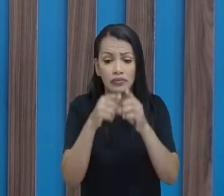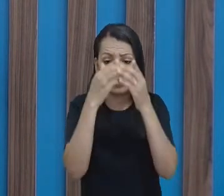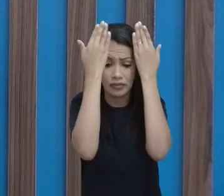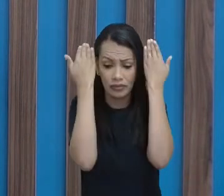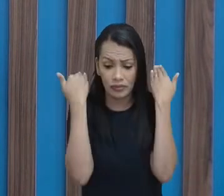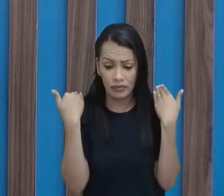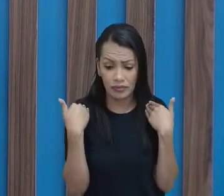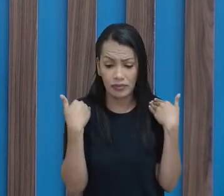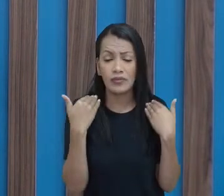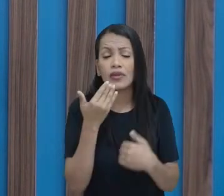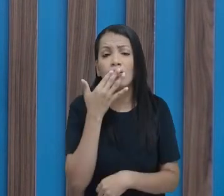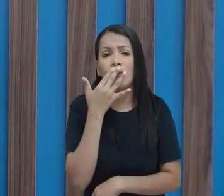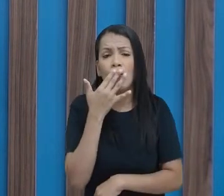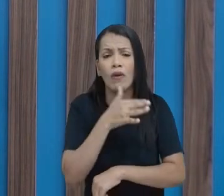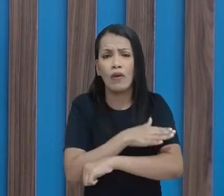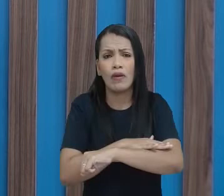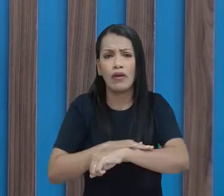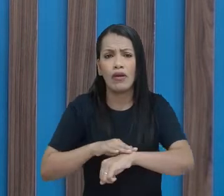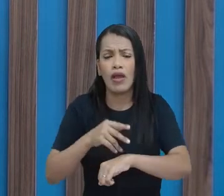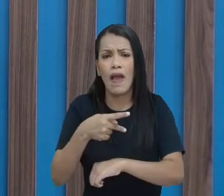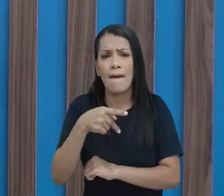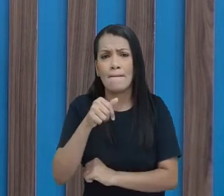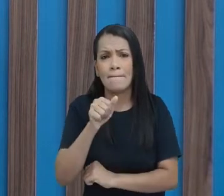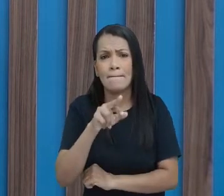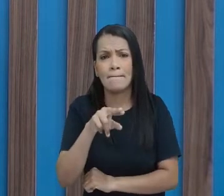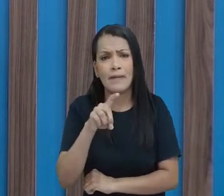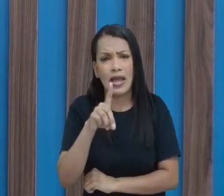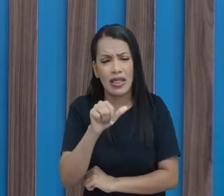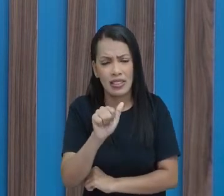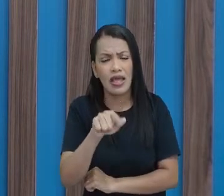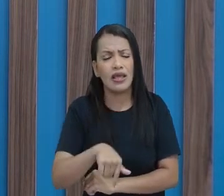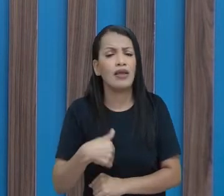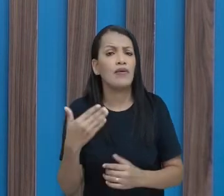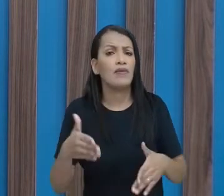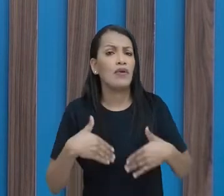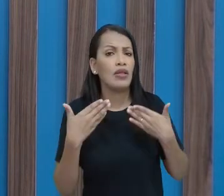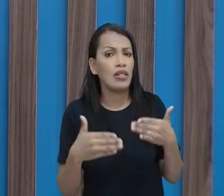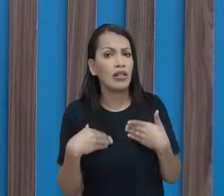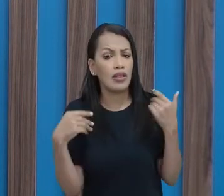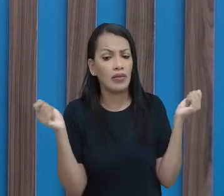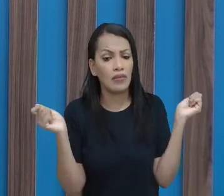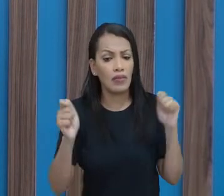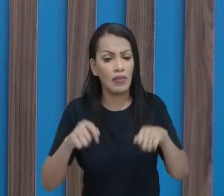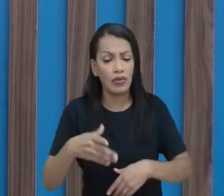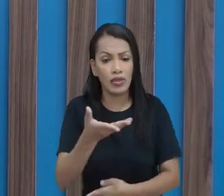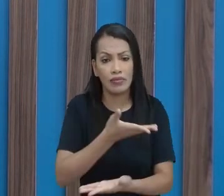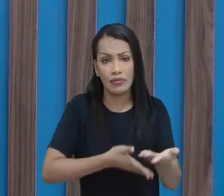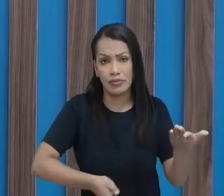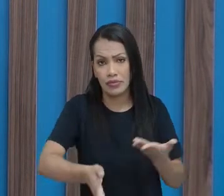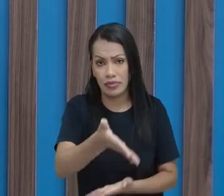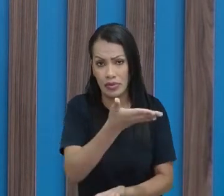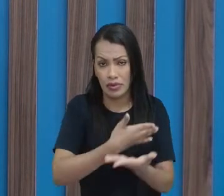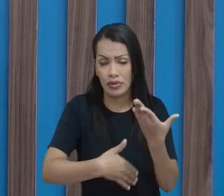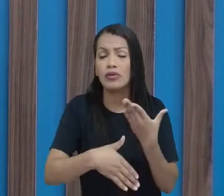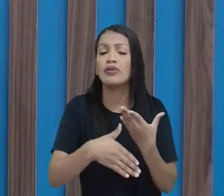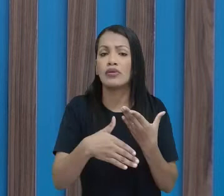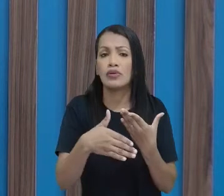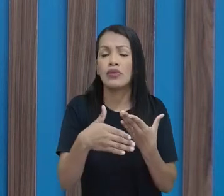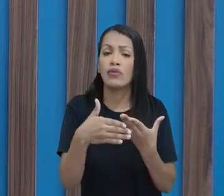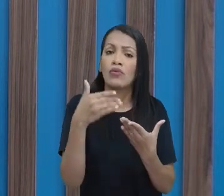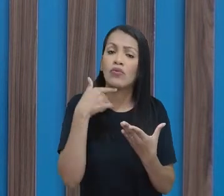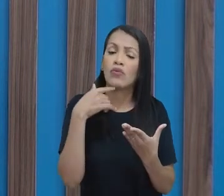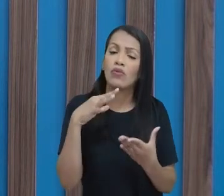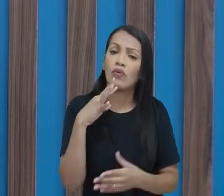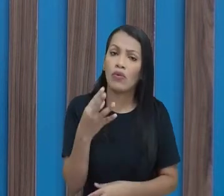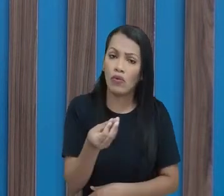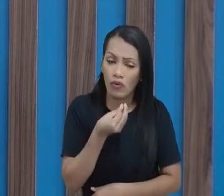cor parda. E é uma alegria, minha gente, poder compartilhar desse momento de conhecimento, né, de recomposição